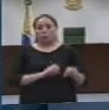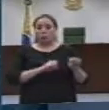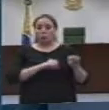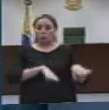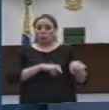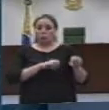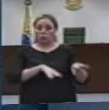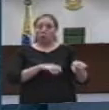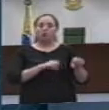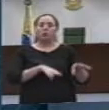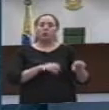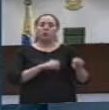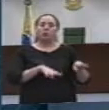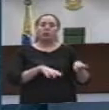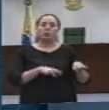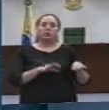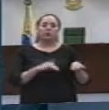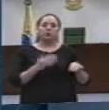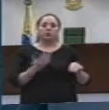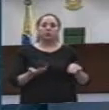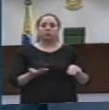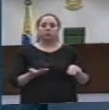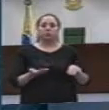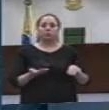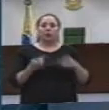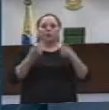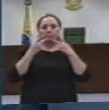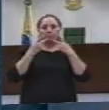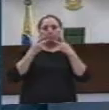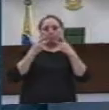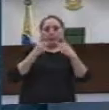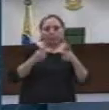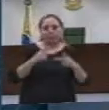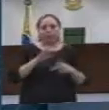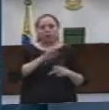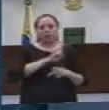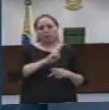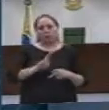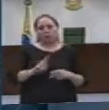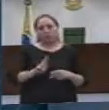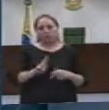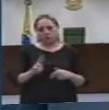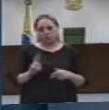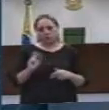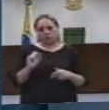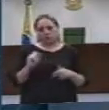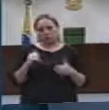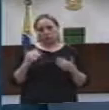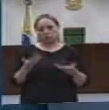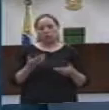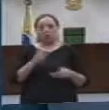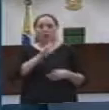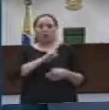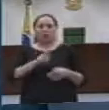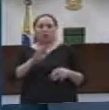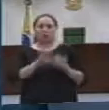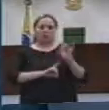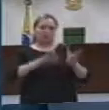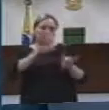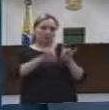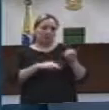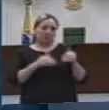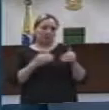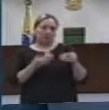e a pregação religiosa de religiões específicas que devem